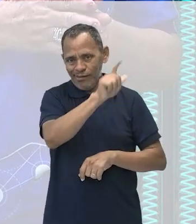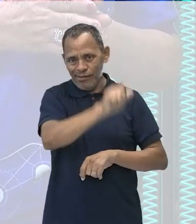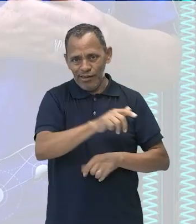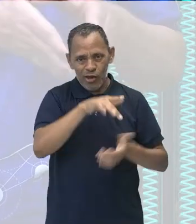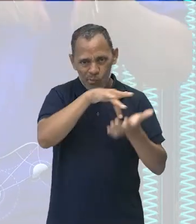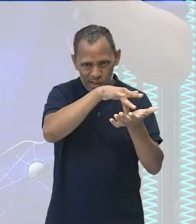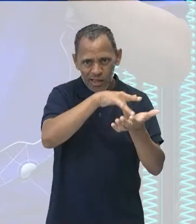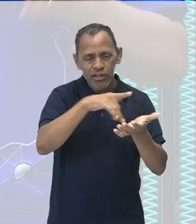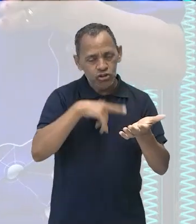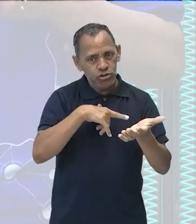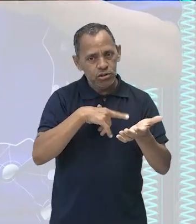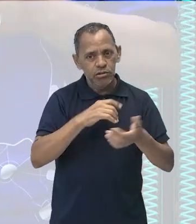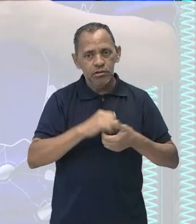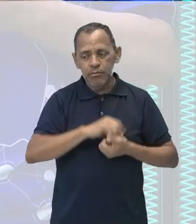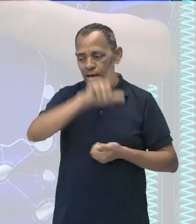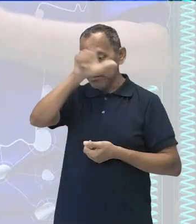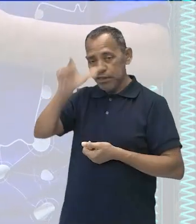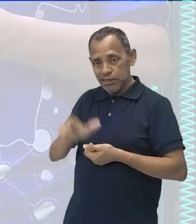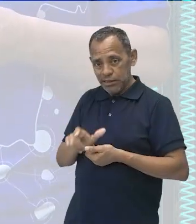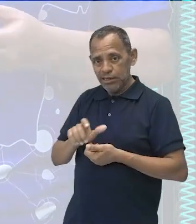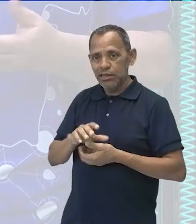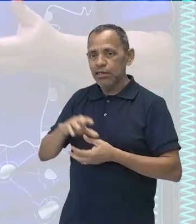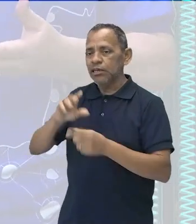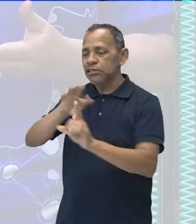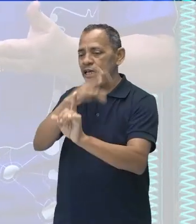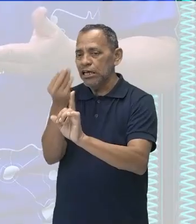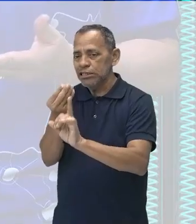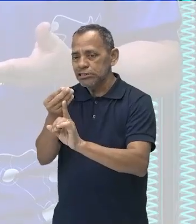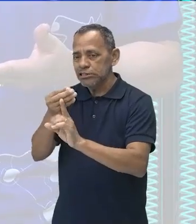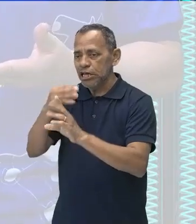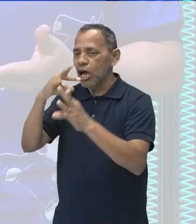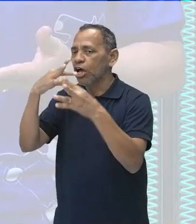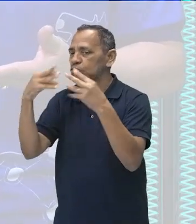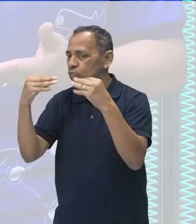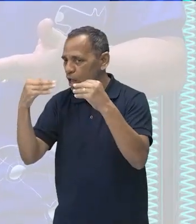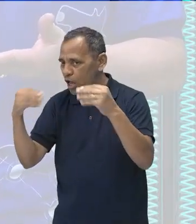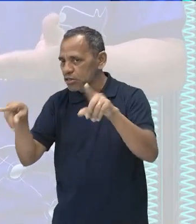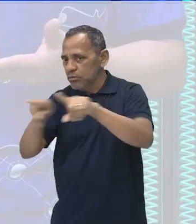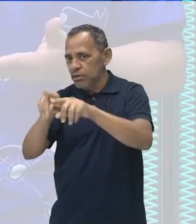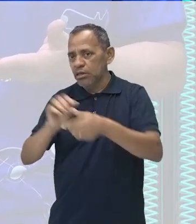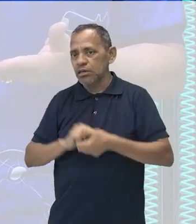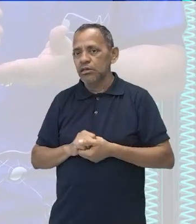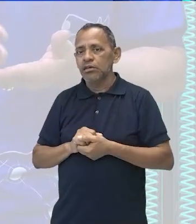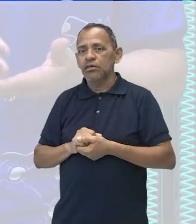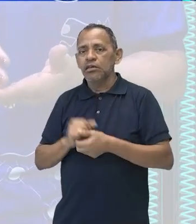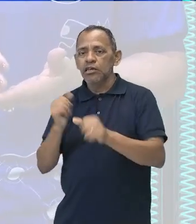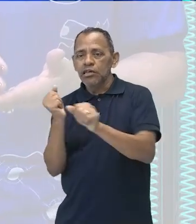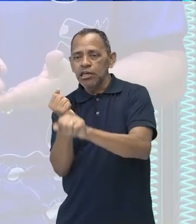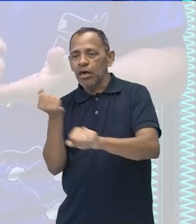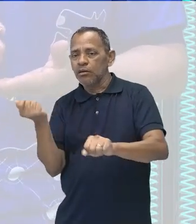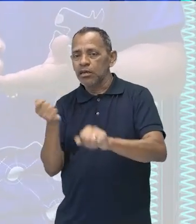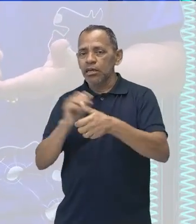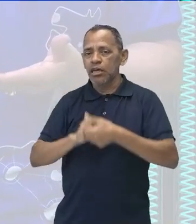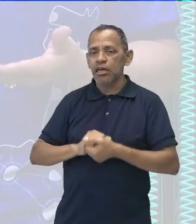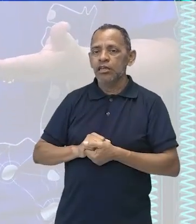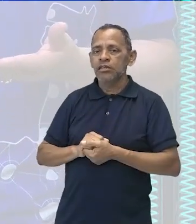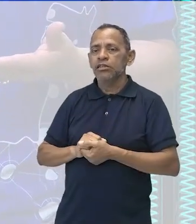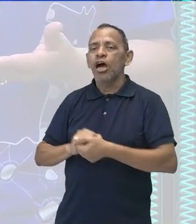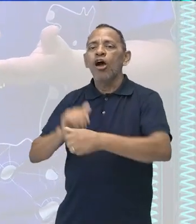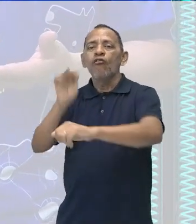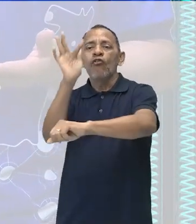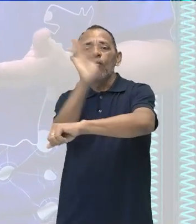artes plásticas, na dança também acontece a quebra da formalidade, a quebra acadêmica,